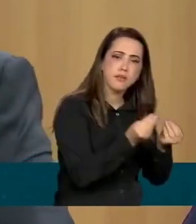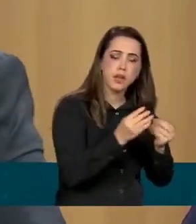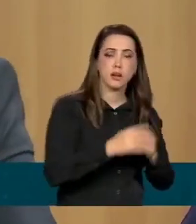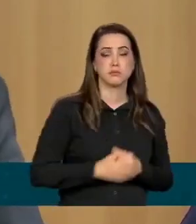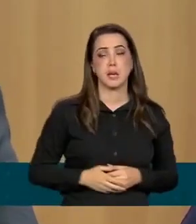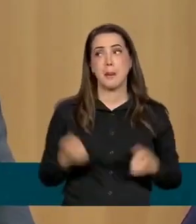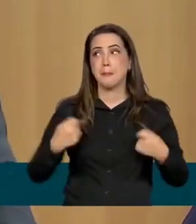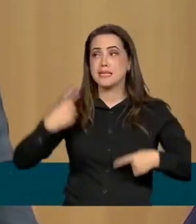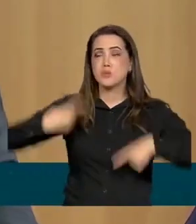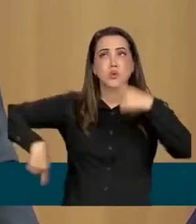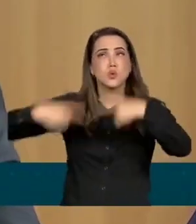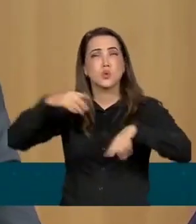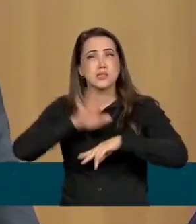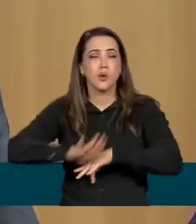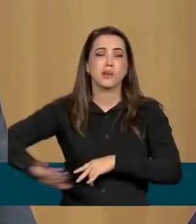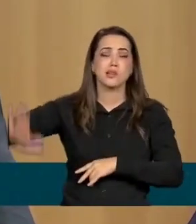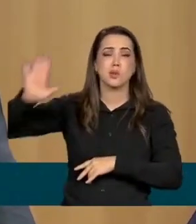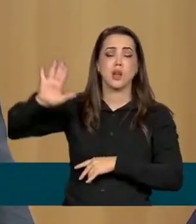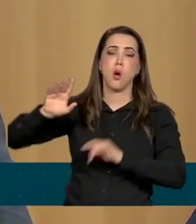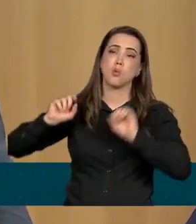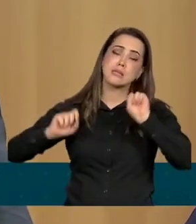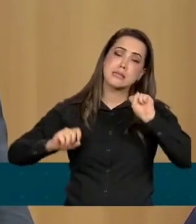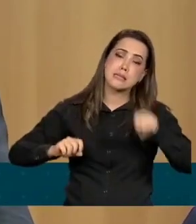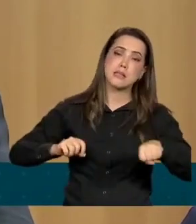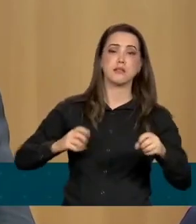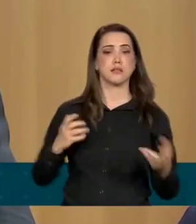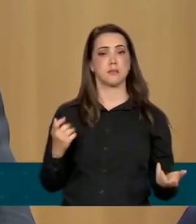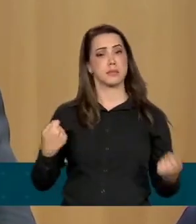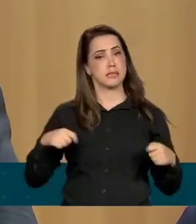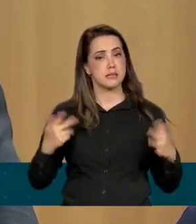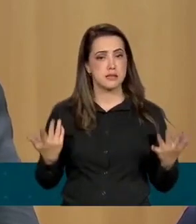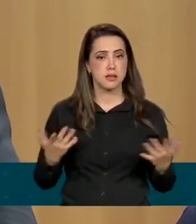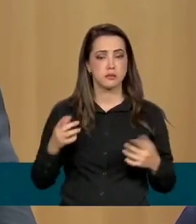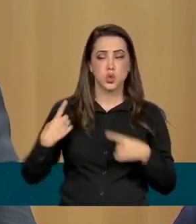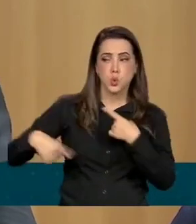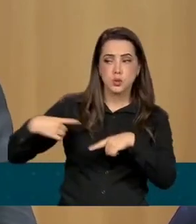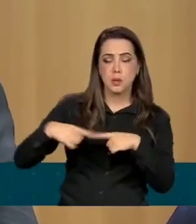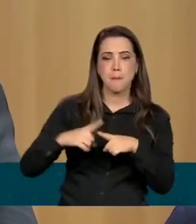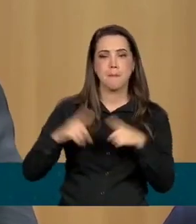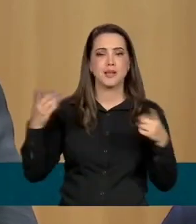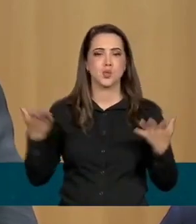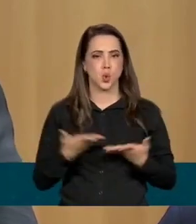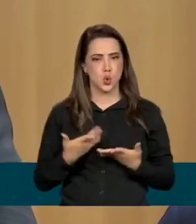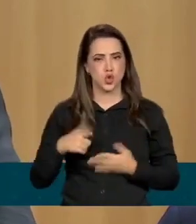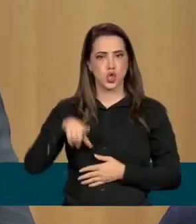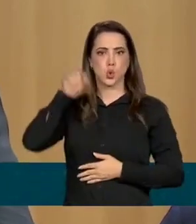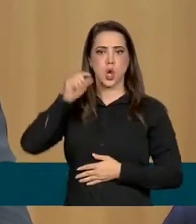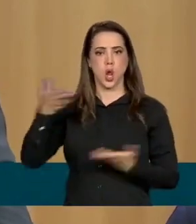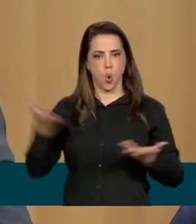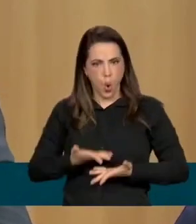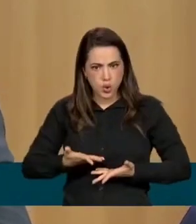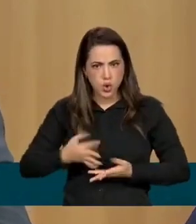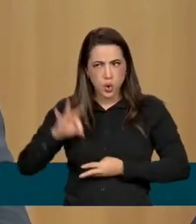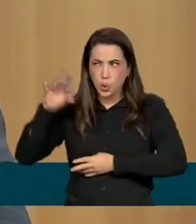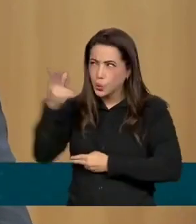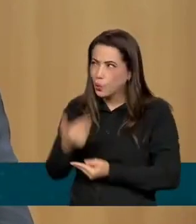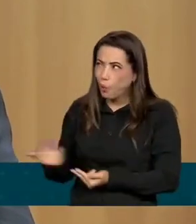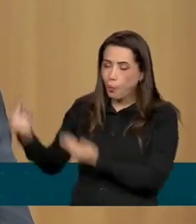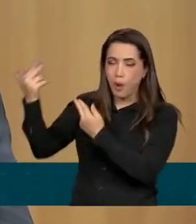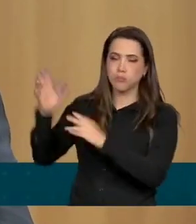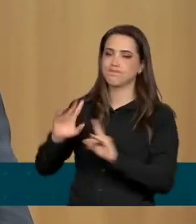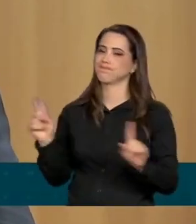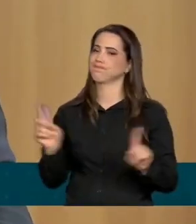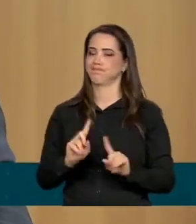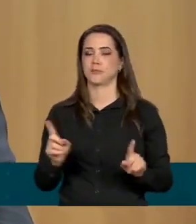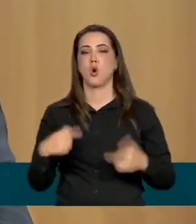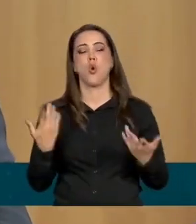preciso um debate nacional sobre isto? Sim, é preciso. Mas não nos cabe decidir aqui agora. Por isso, nós estamos